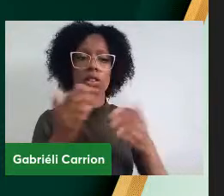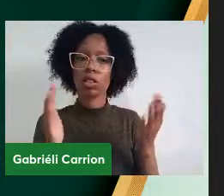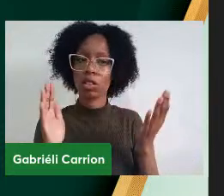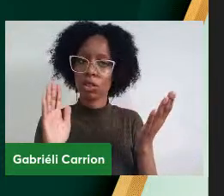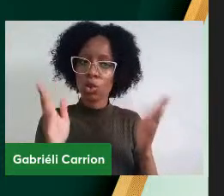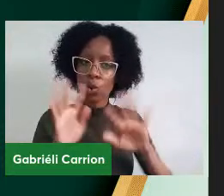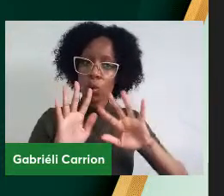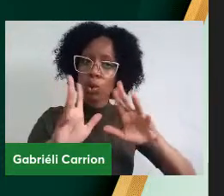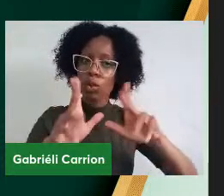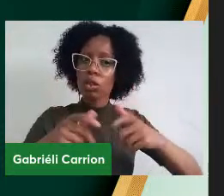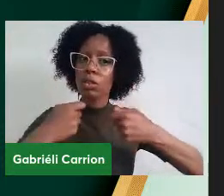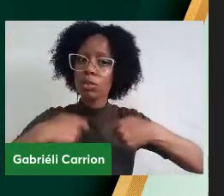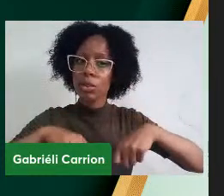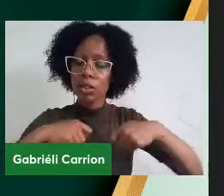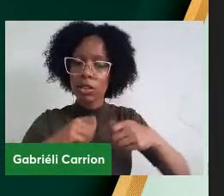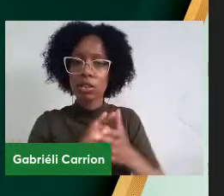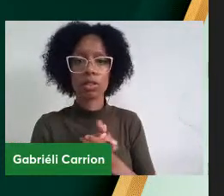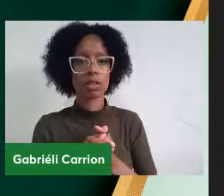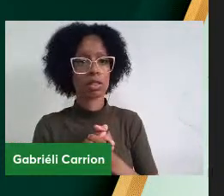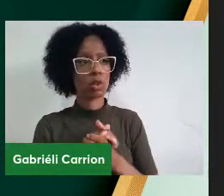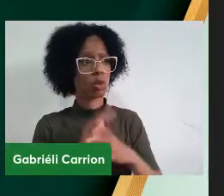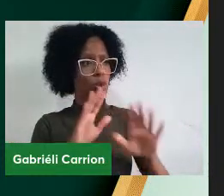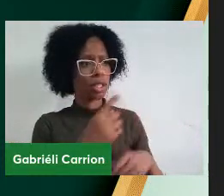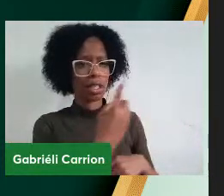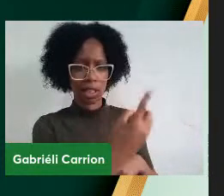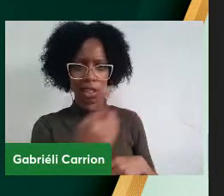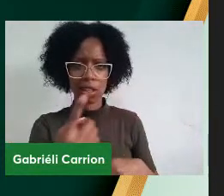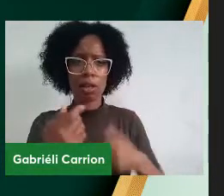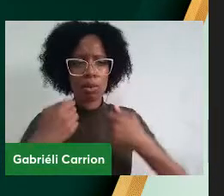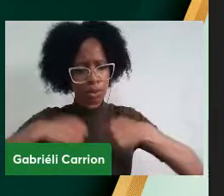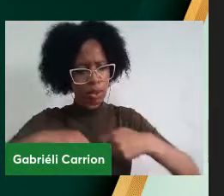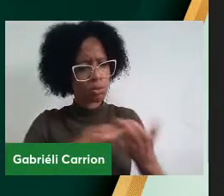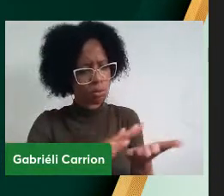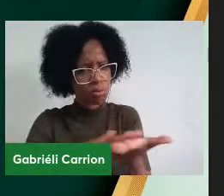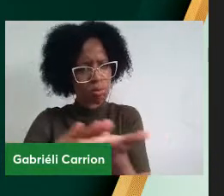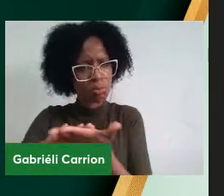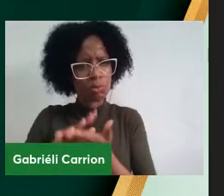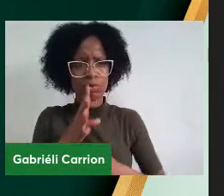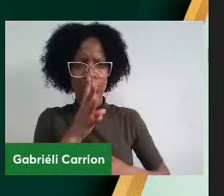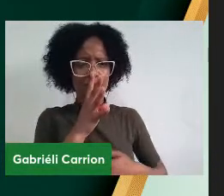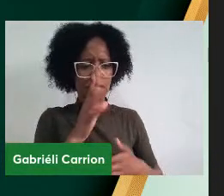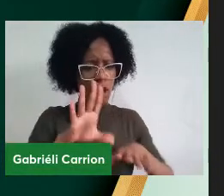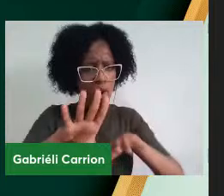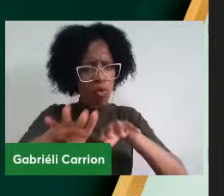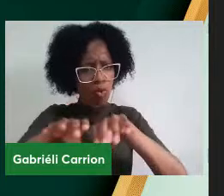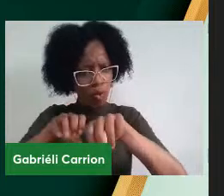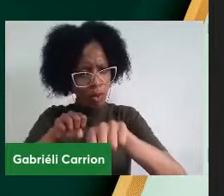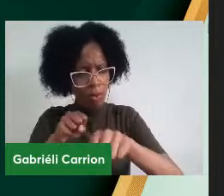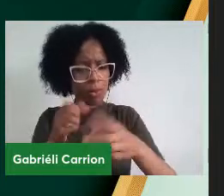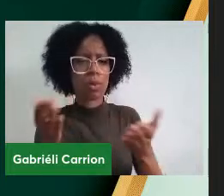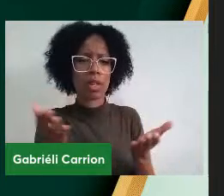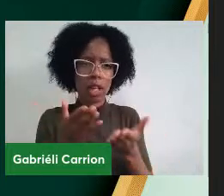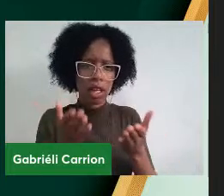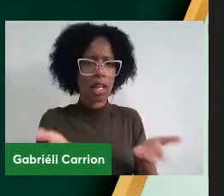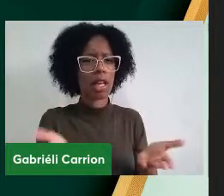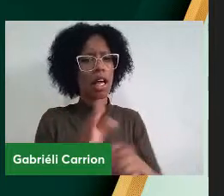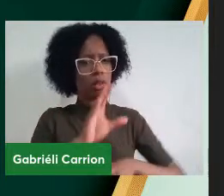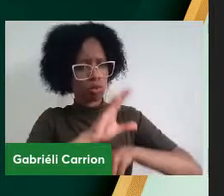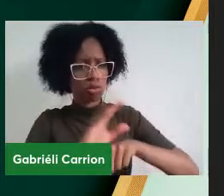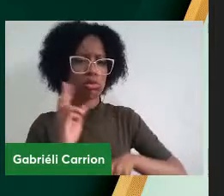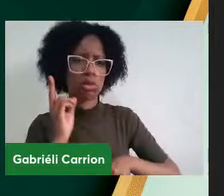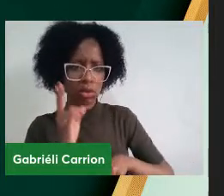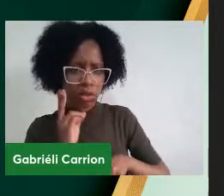têm todo esse parágrafo embutido no interior deles. Então, parabéns aos formandos tanto da Enologia, da Zootecnia, como